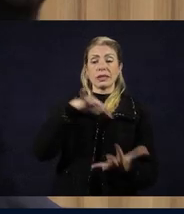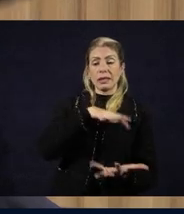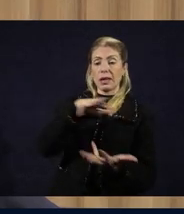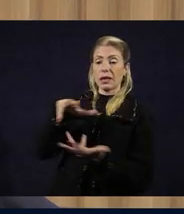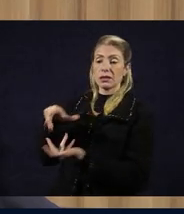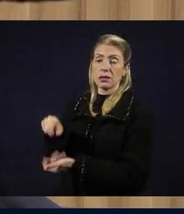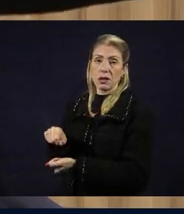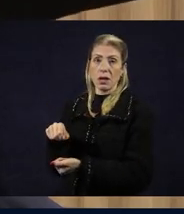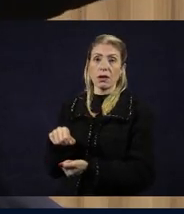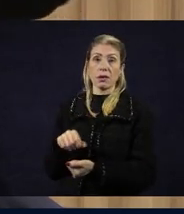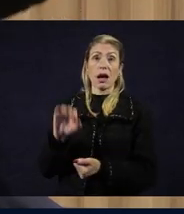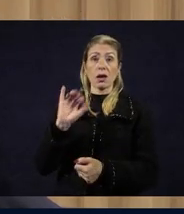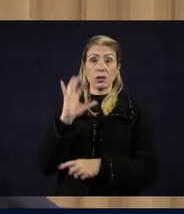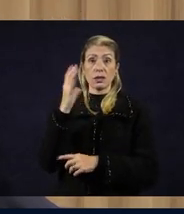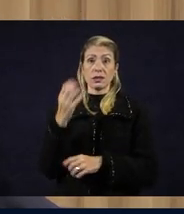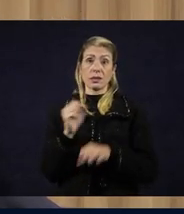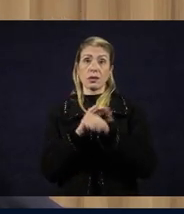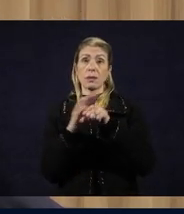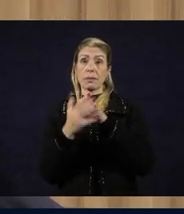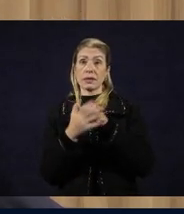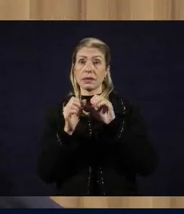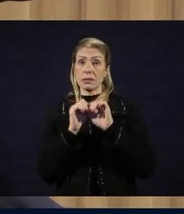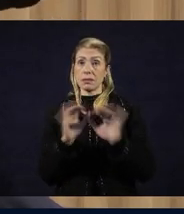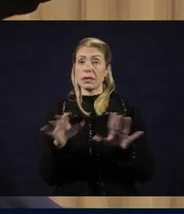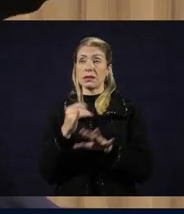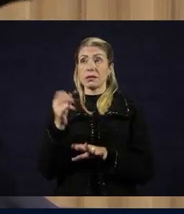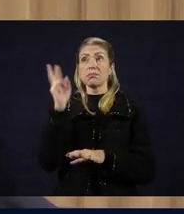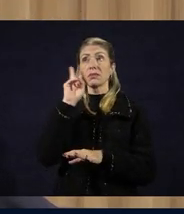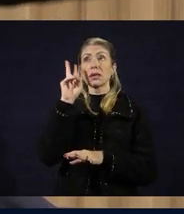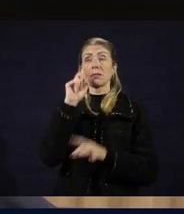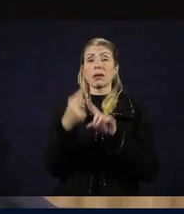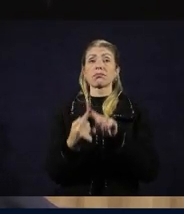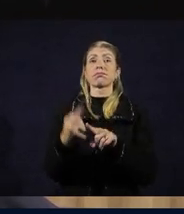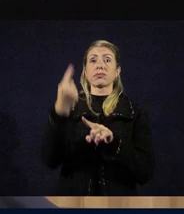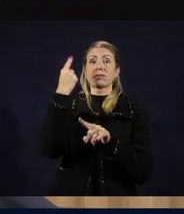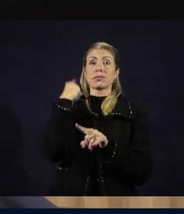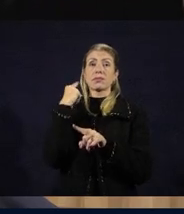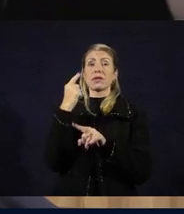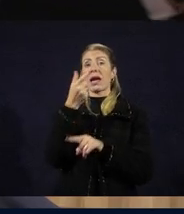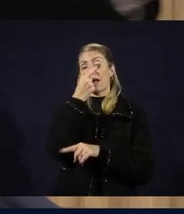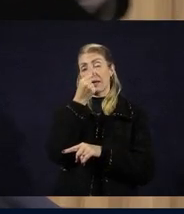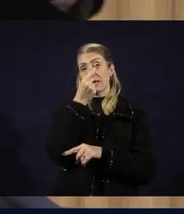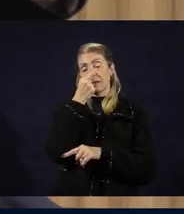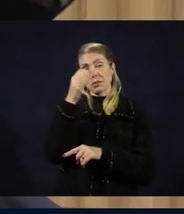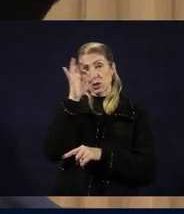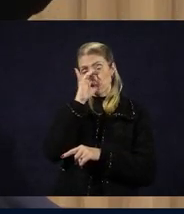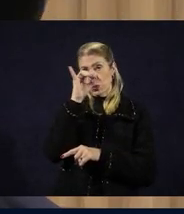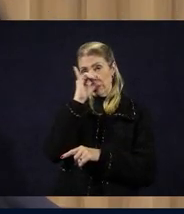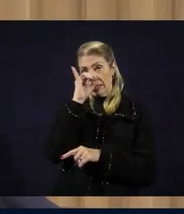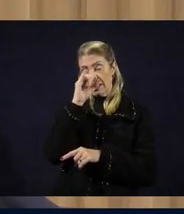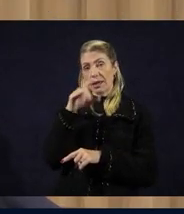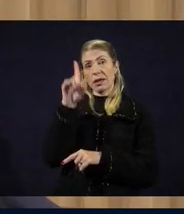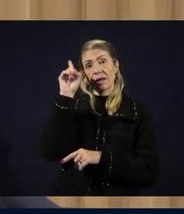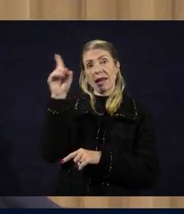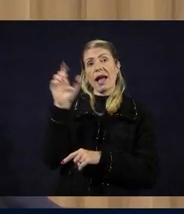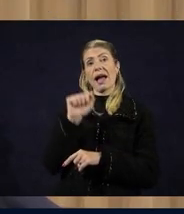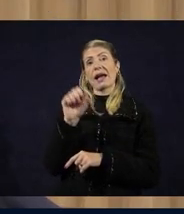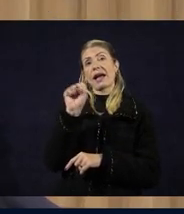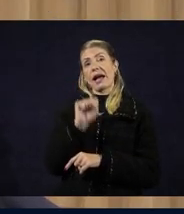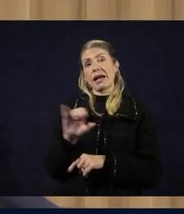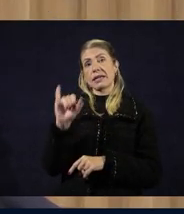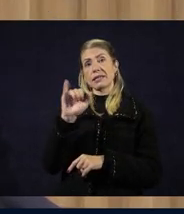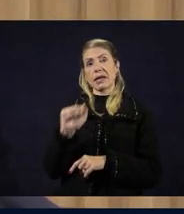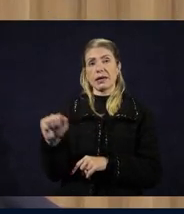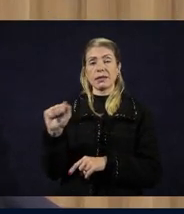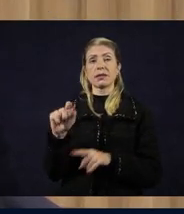além da pandemia se a gente voltar um pouquinho na história e ver o que aconteceu com a gripe suína na Ásia reprecificou e o Ricardo